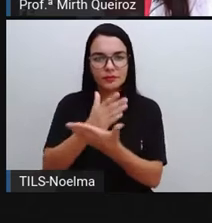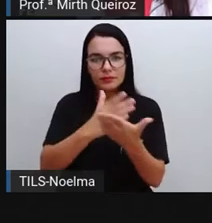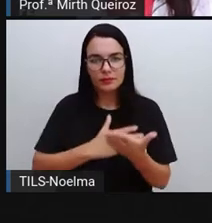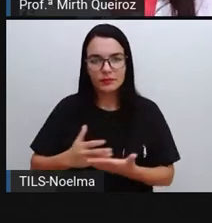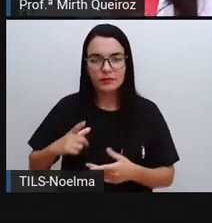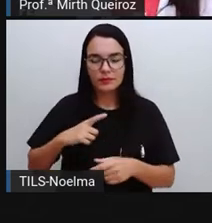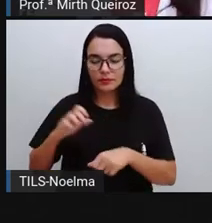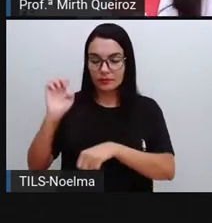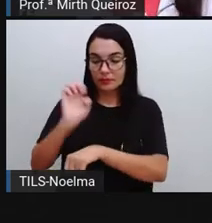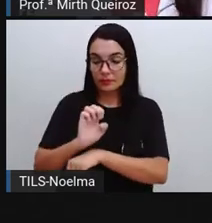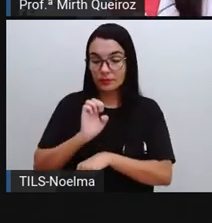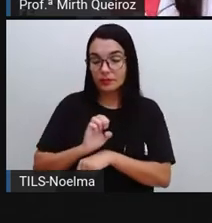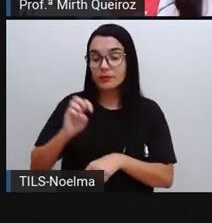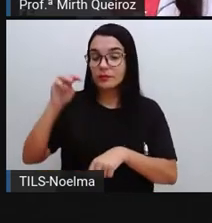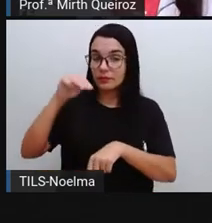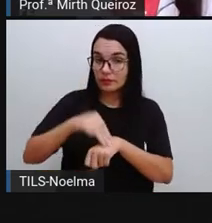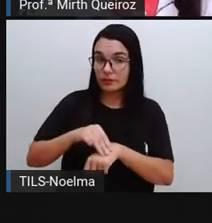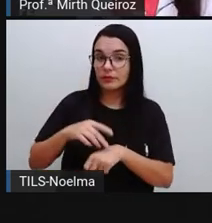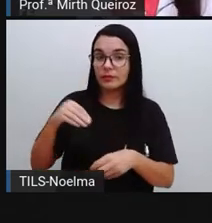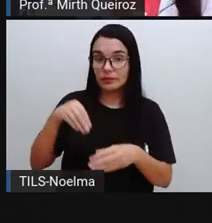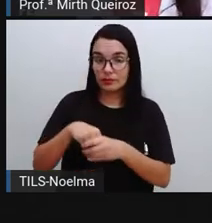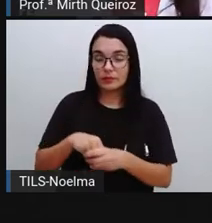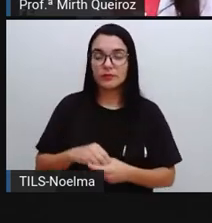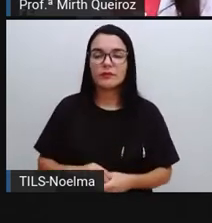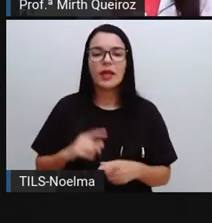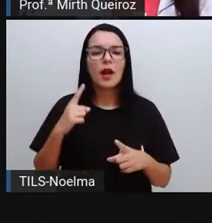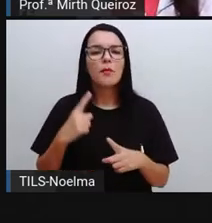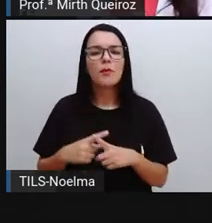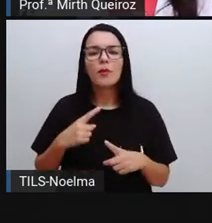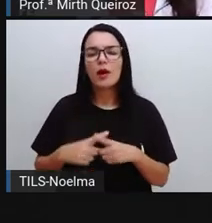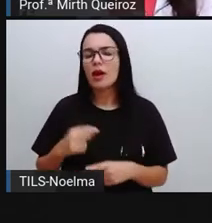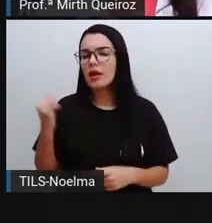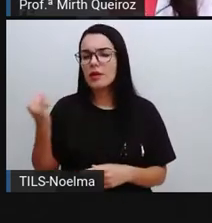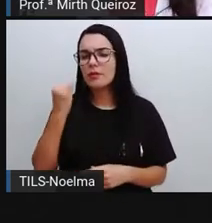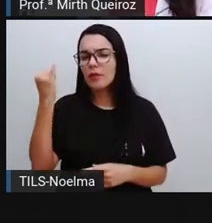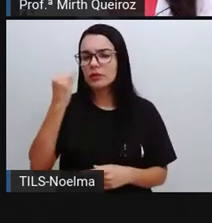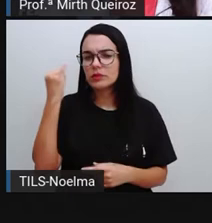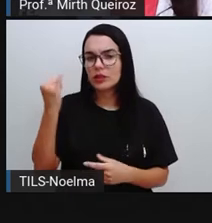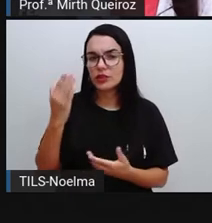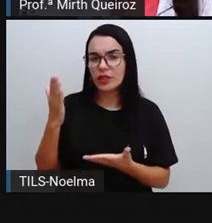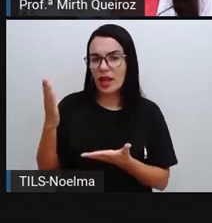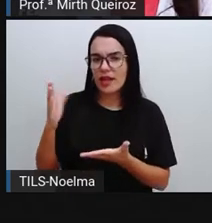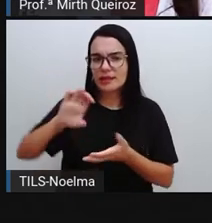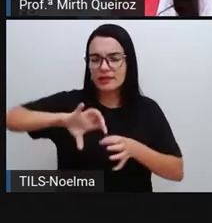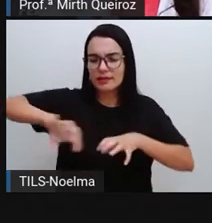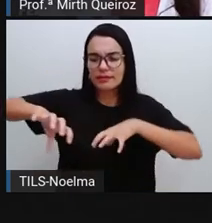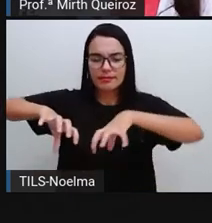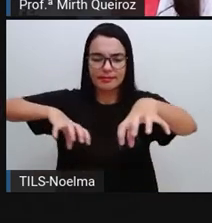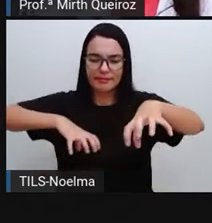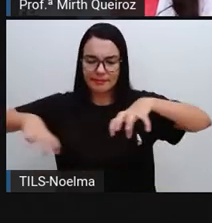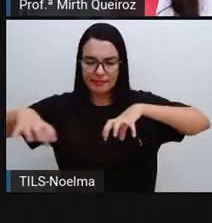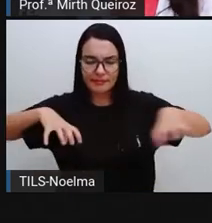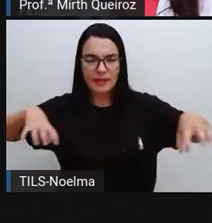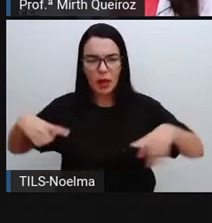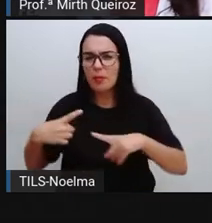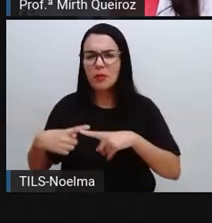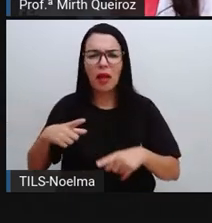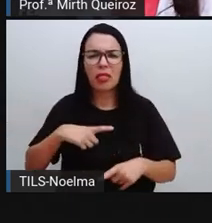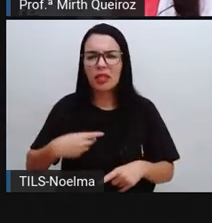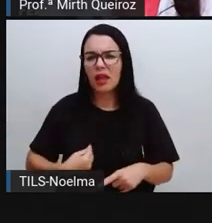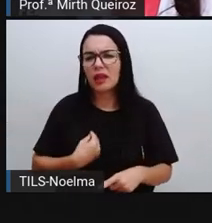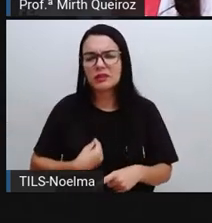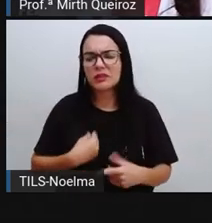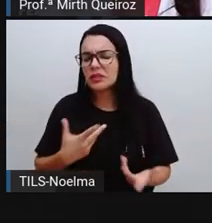parte dessa seria o município. E por que, que é importante esse tipo de divisão? Porque nós temos os municípios,